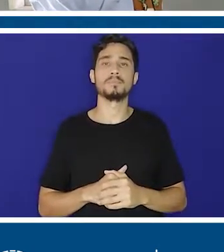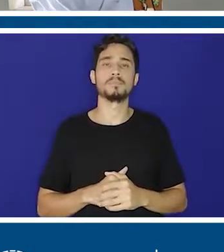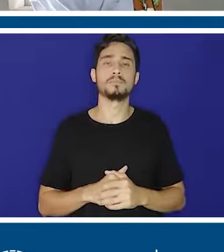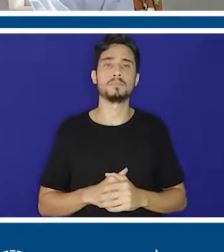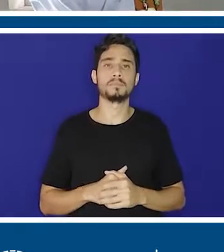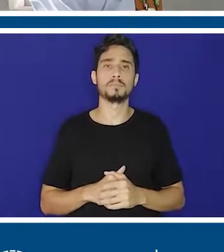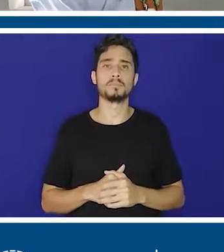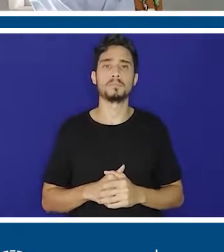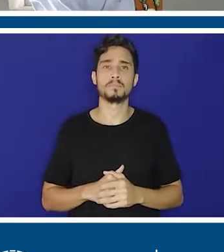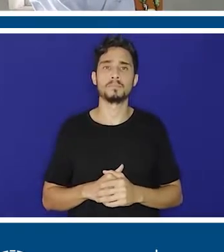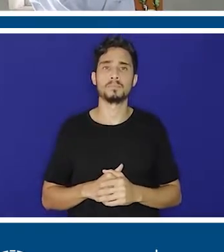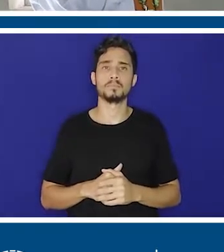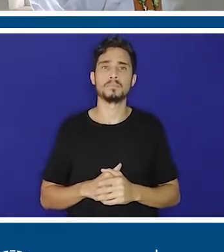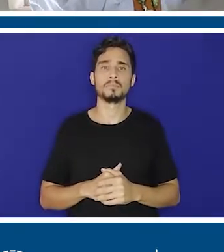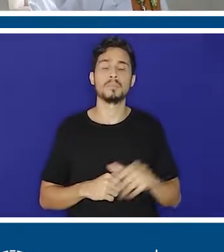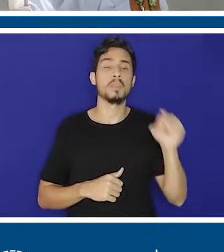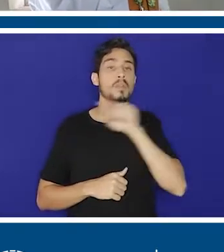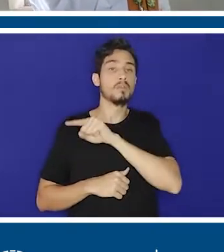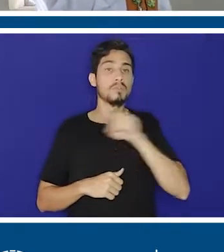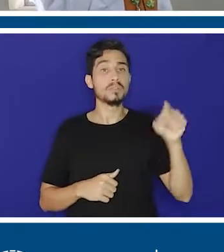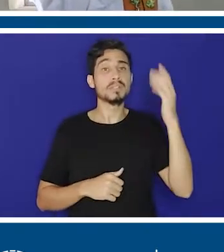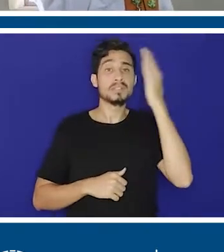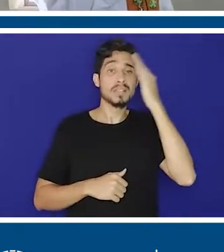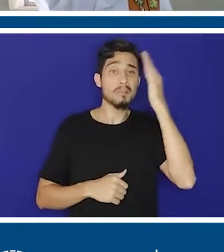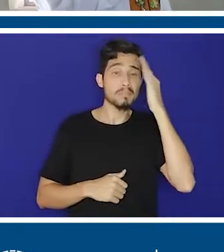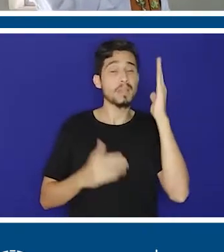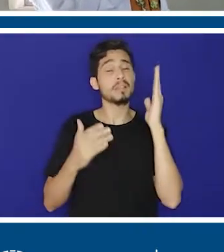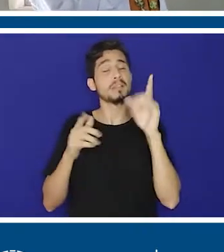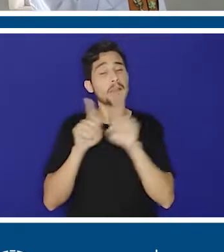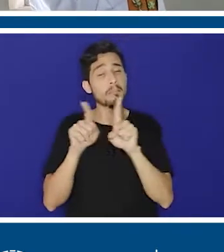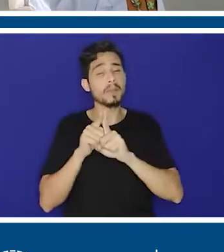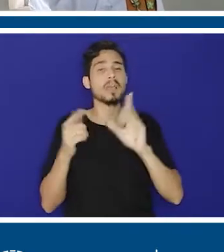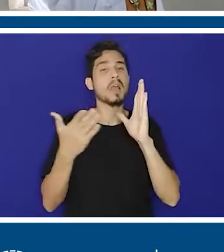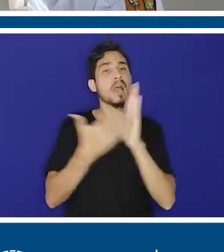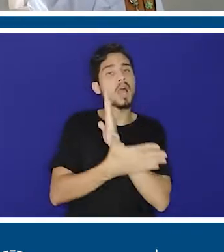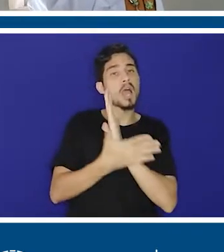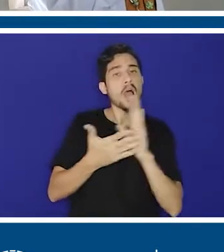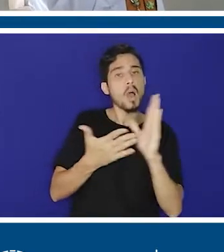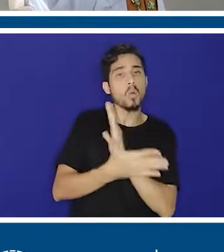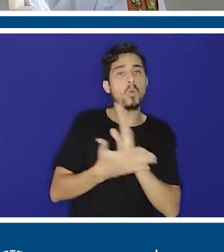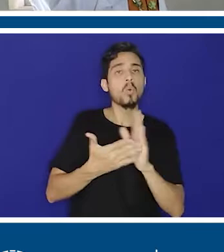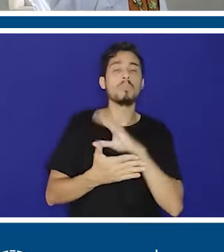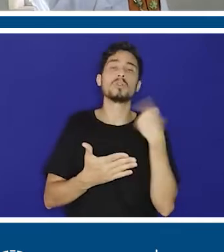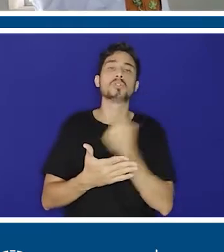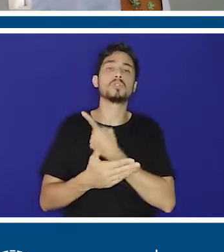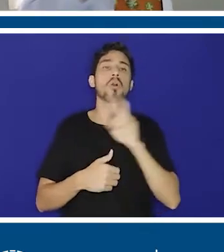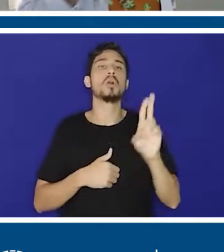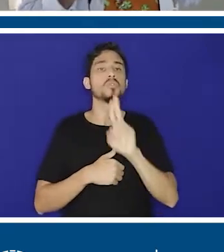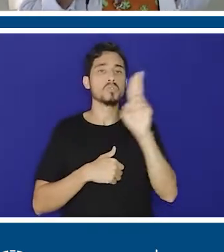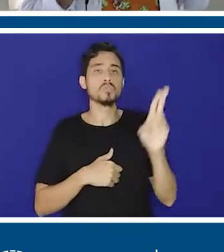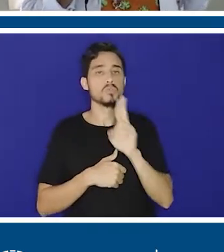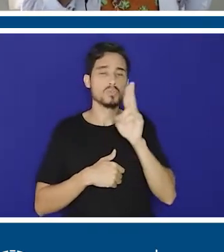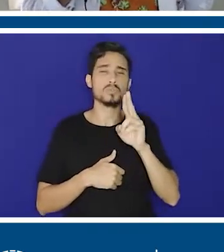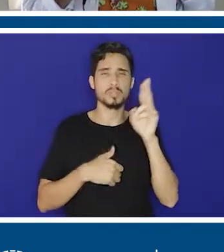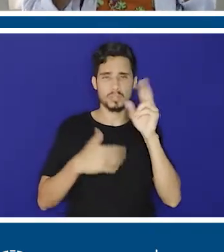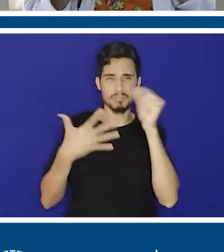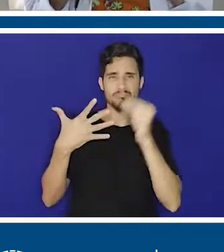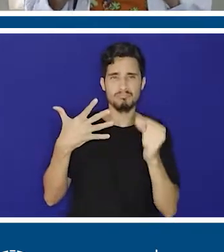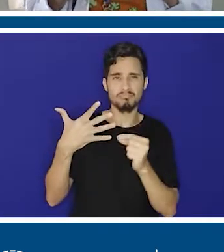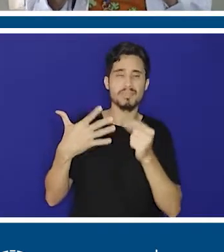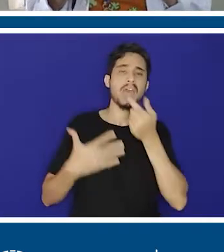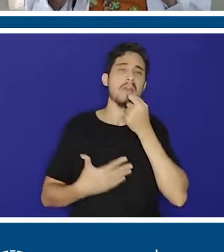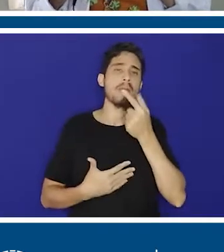Bom, só para vocês saberem algumas substâncias que a gente usa como anticonvulsivante, fenobarbital. A